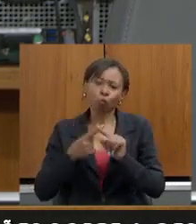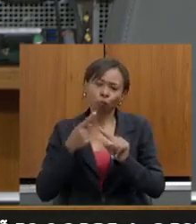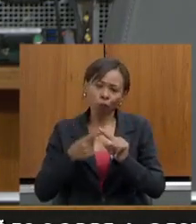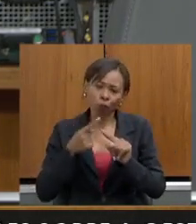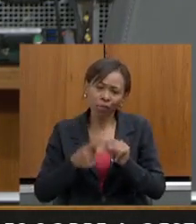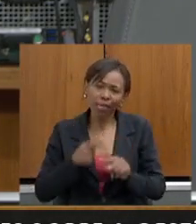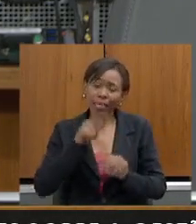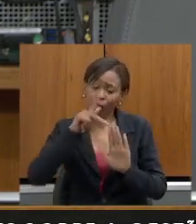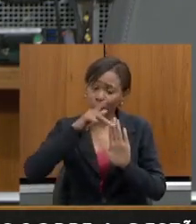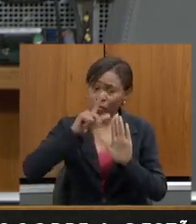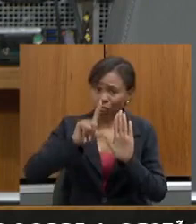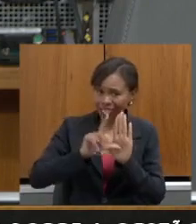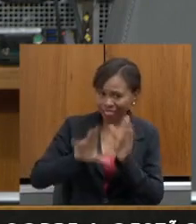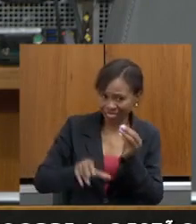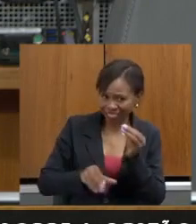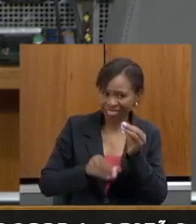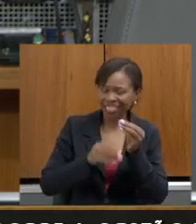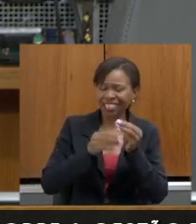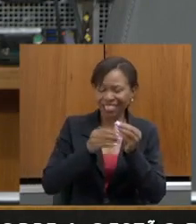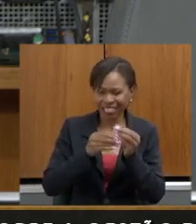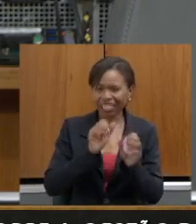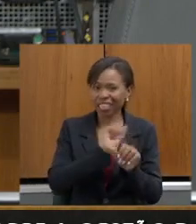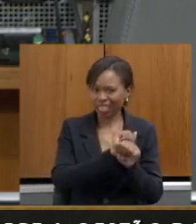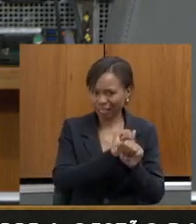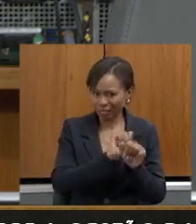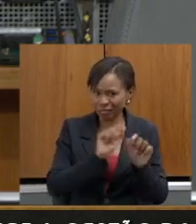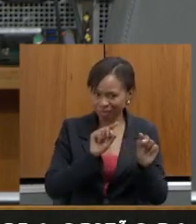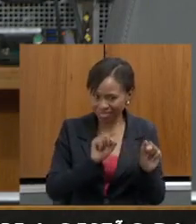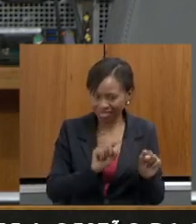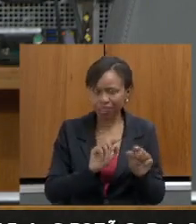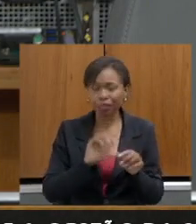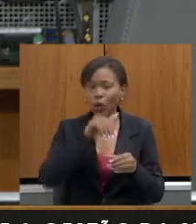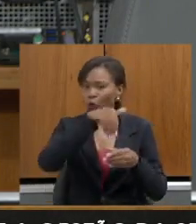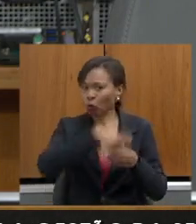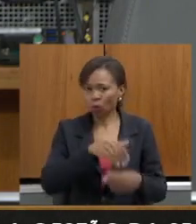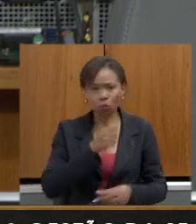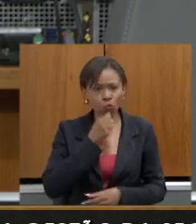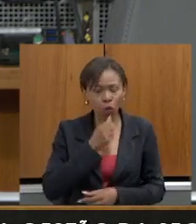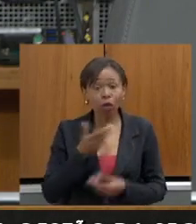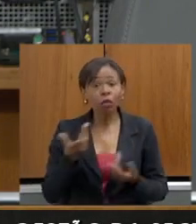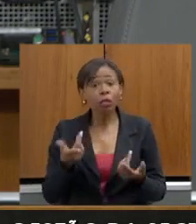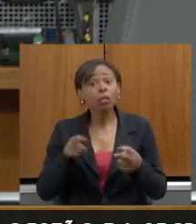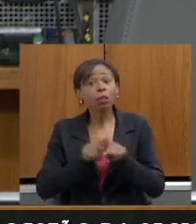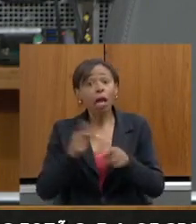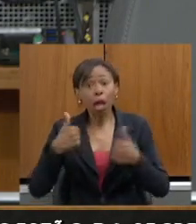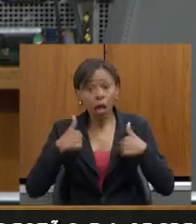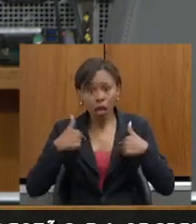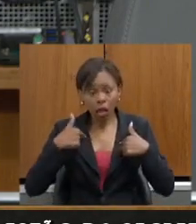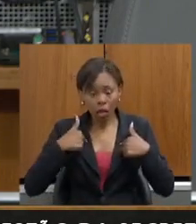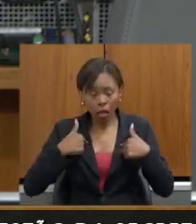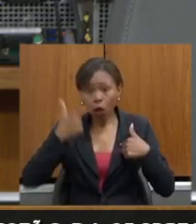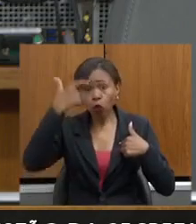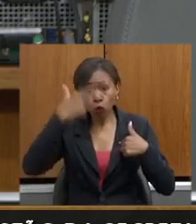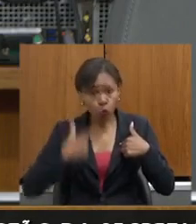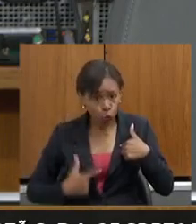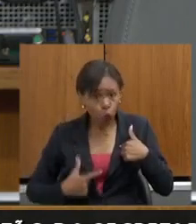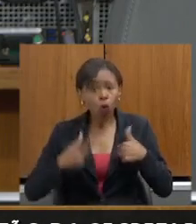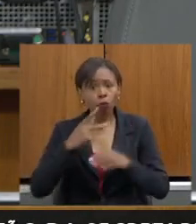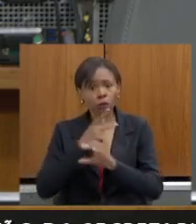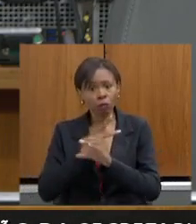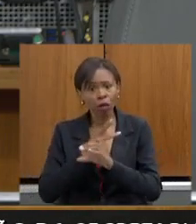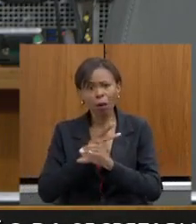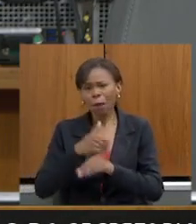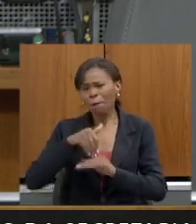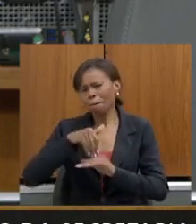tramitação dos projetos da Polícia Civil é outra coisa é eu sou policial civil né há mais de